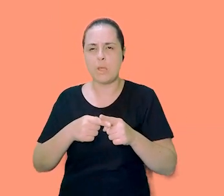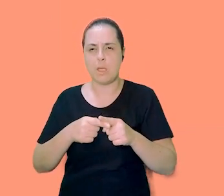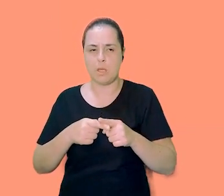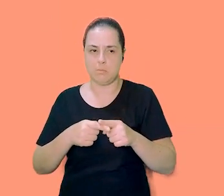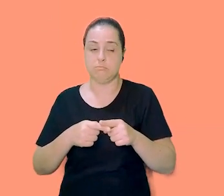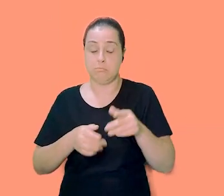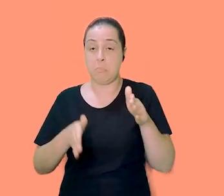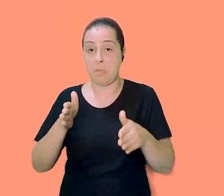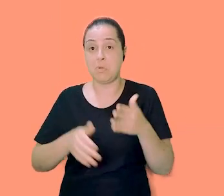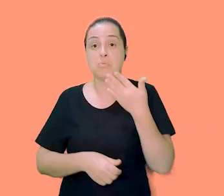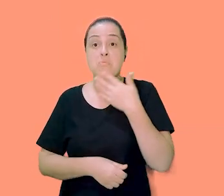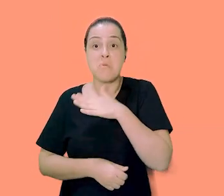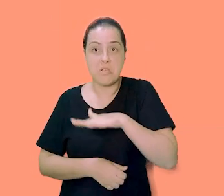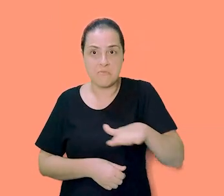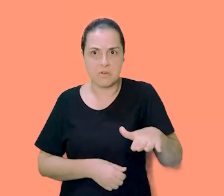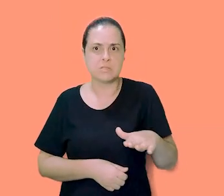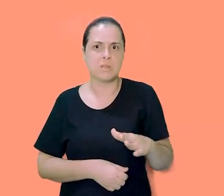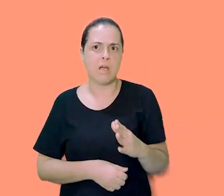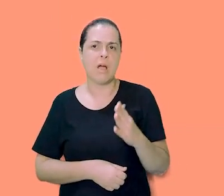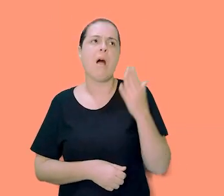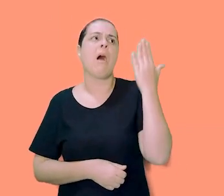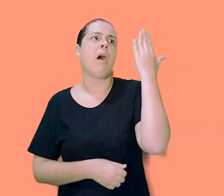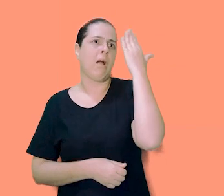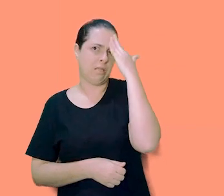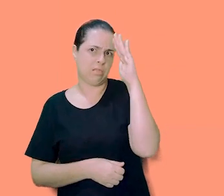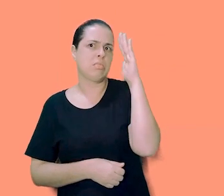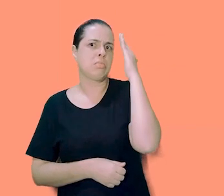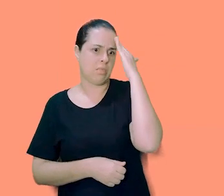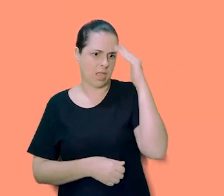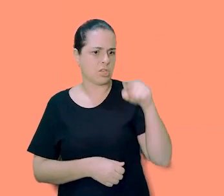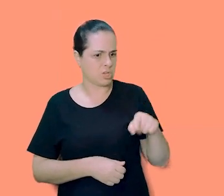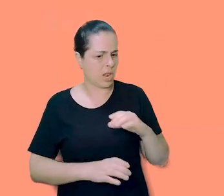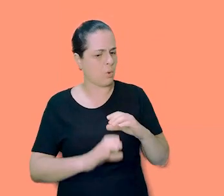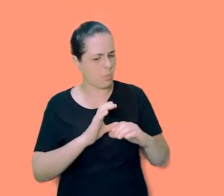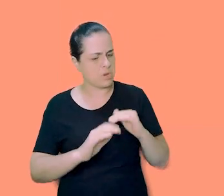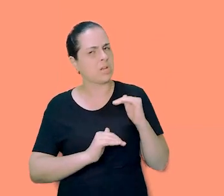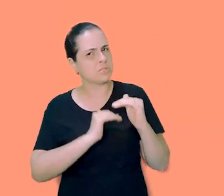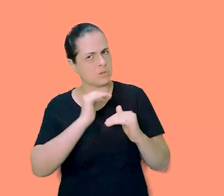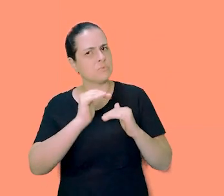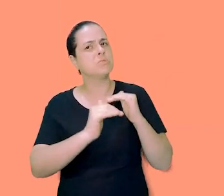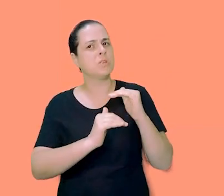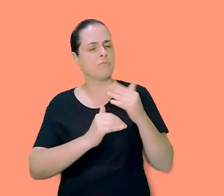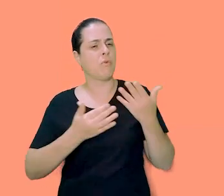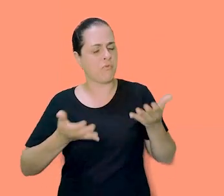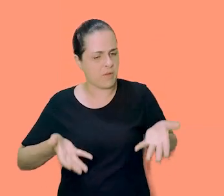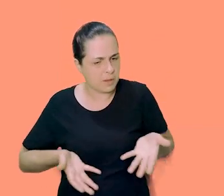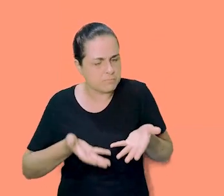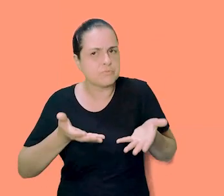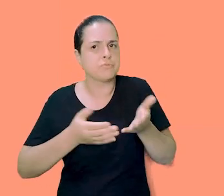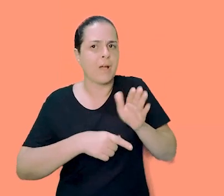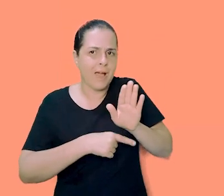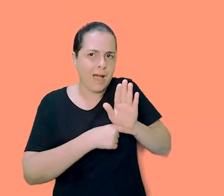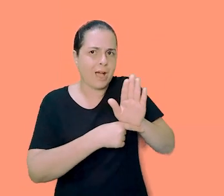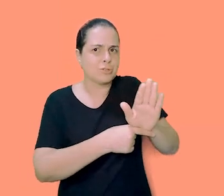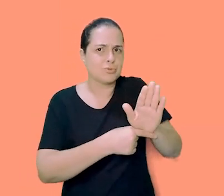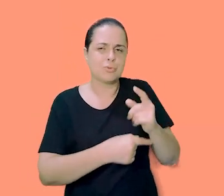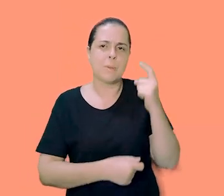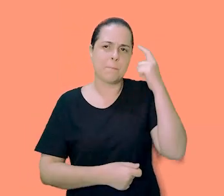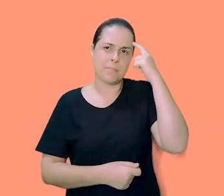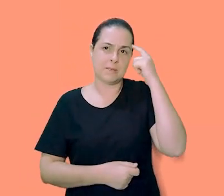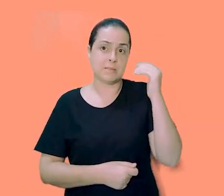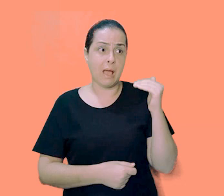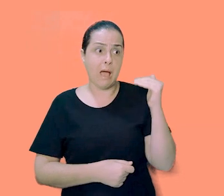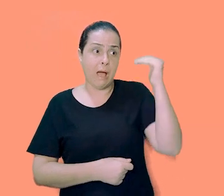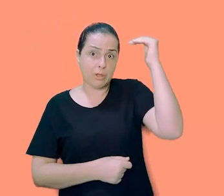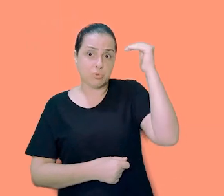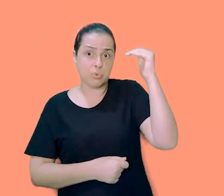gente entende que a fase de comunicação está em desenvolvimento, sempre precisa de ajuda, etc. E a gente acha que